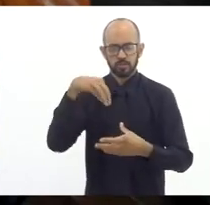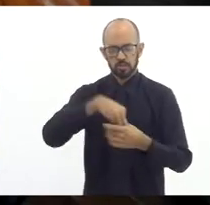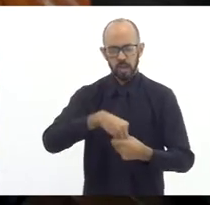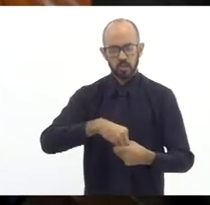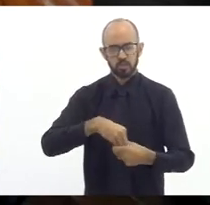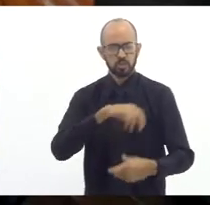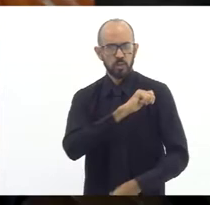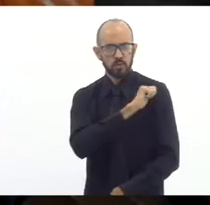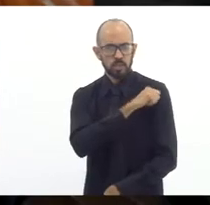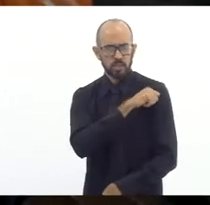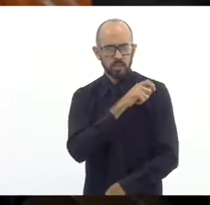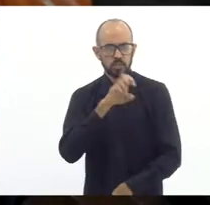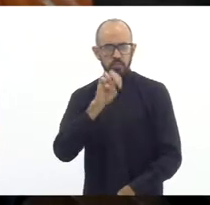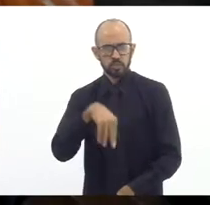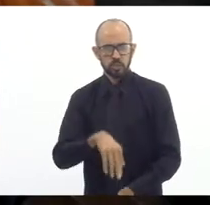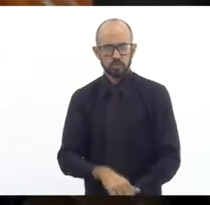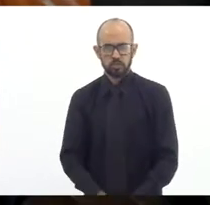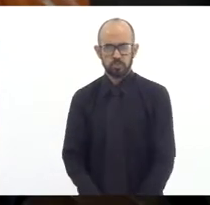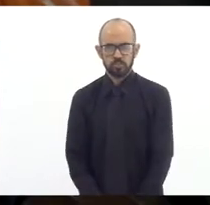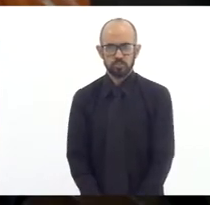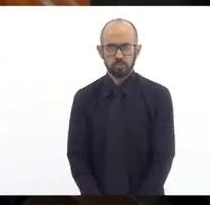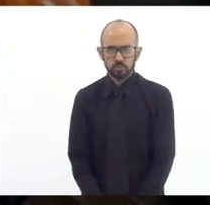de fiscalização, sim.